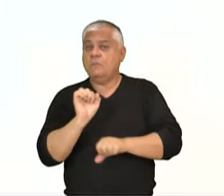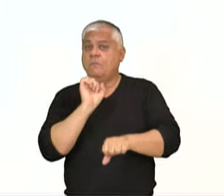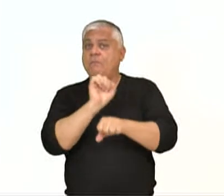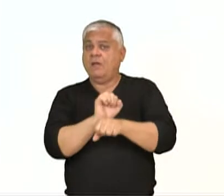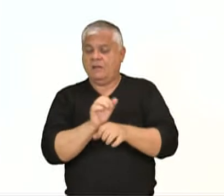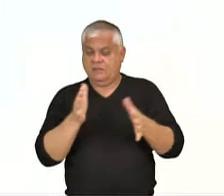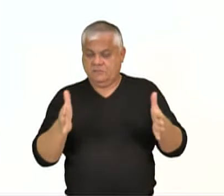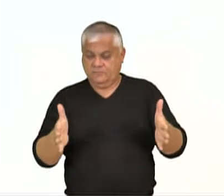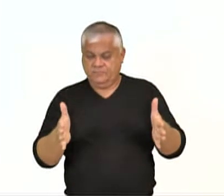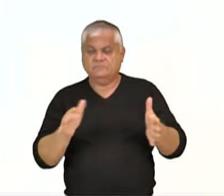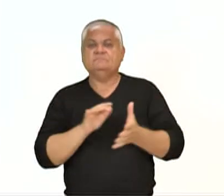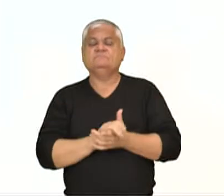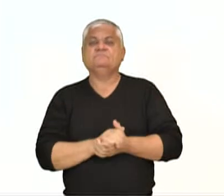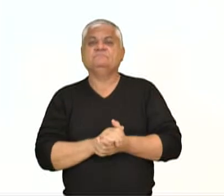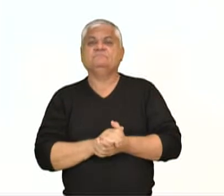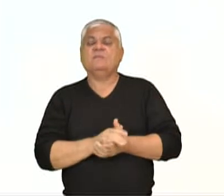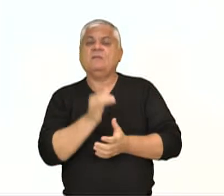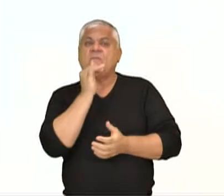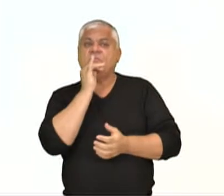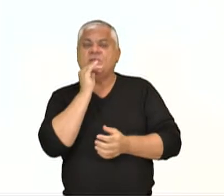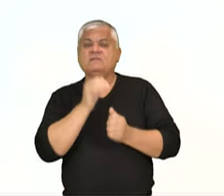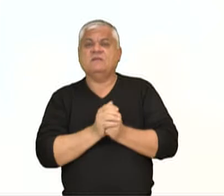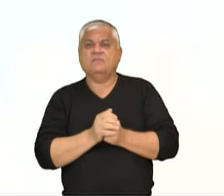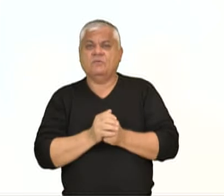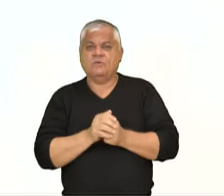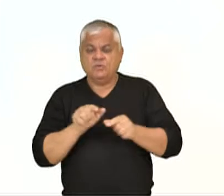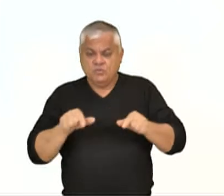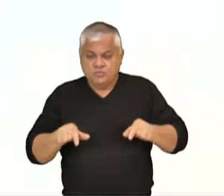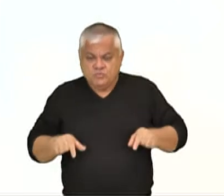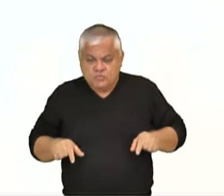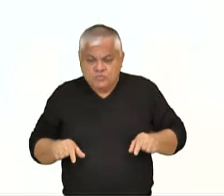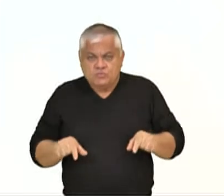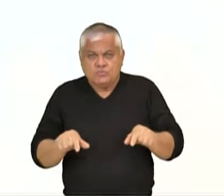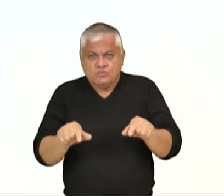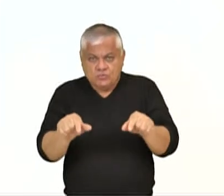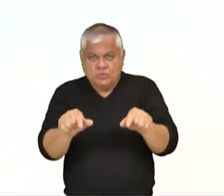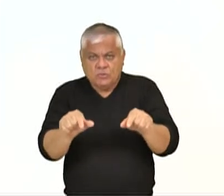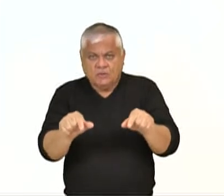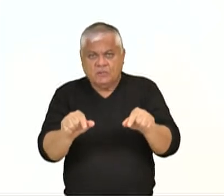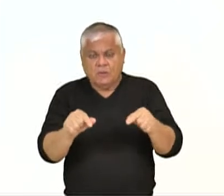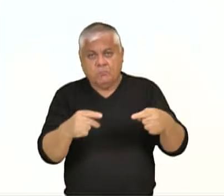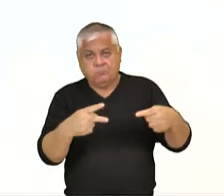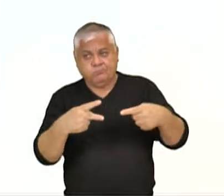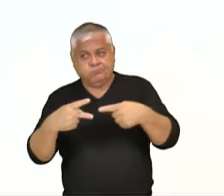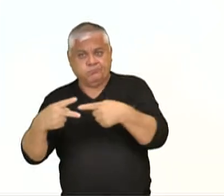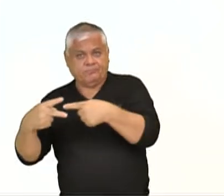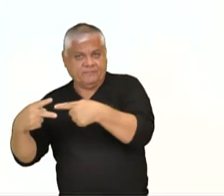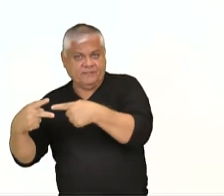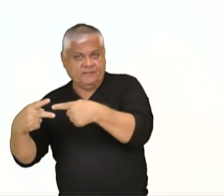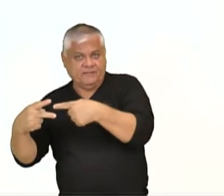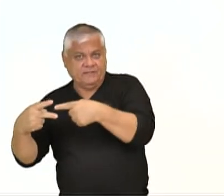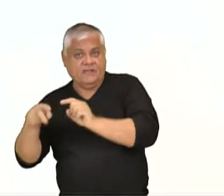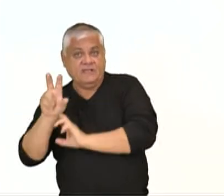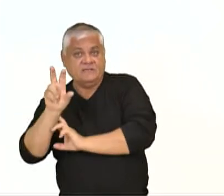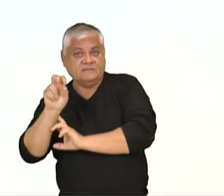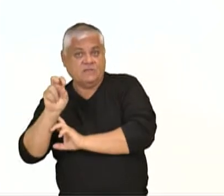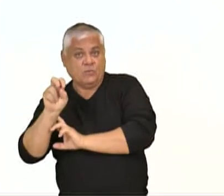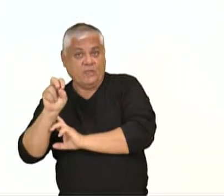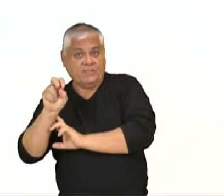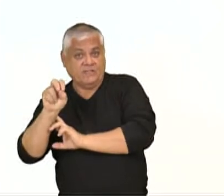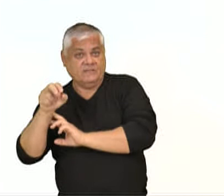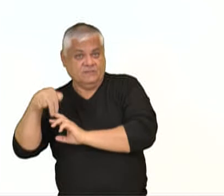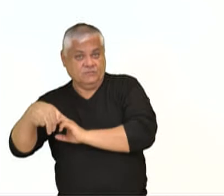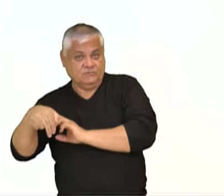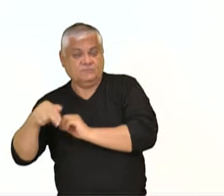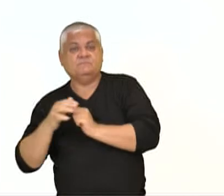sobre ele, paralela ao trilho e para a direita, e essa força tem uma intensidade de 50 newtons.